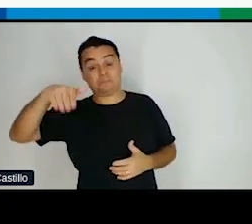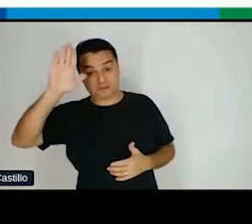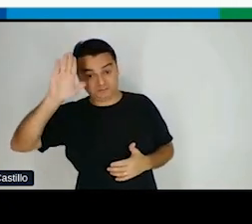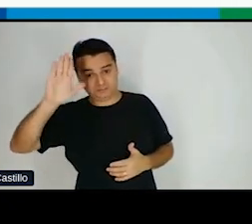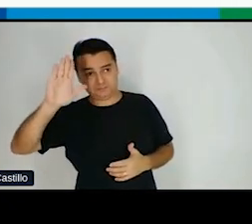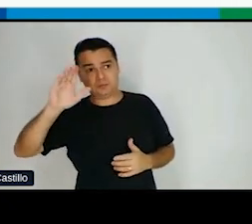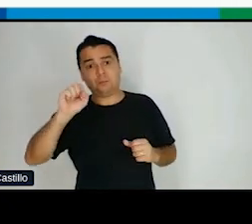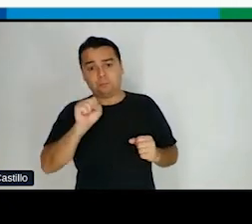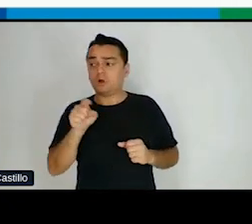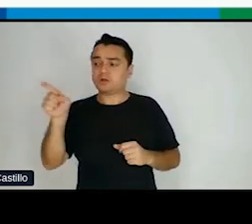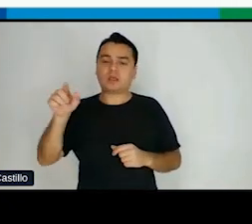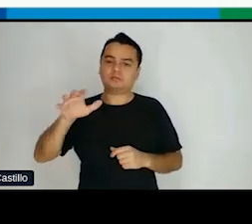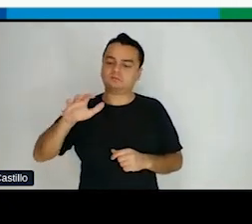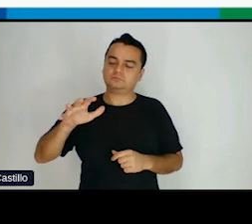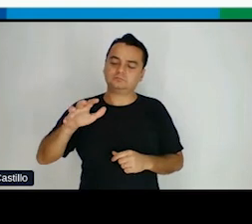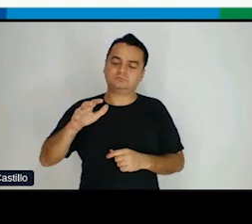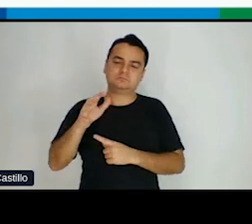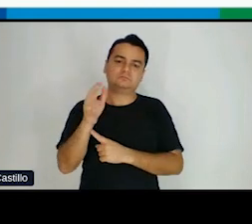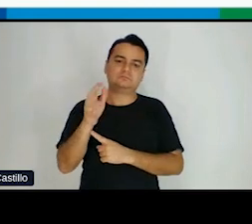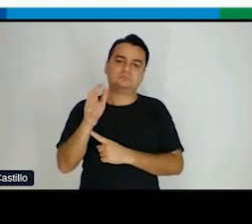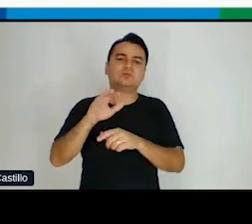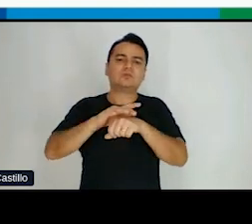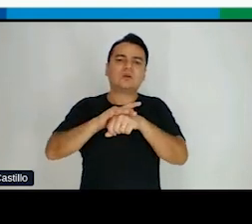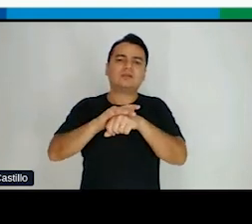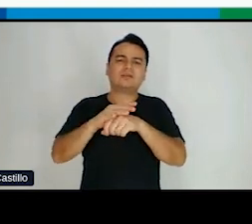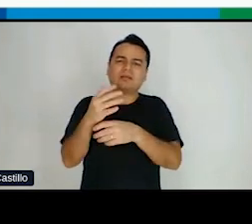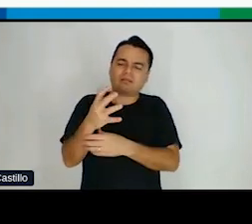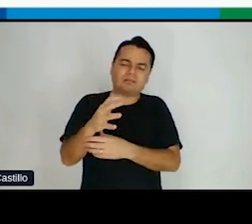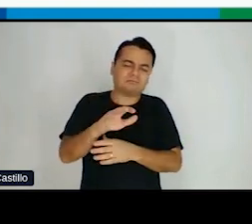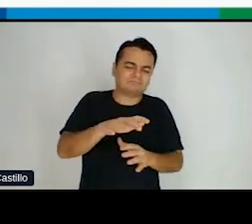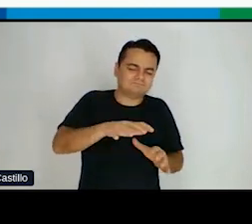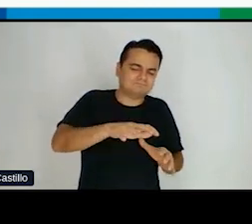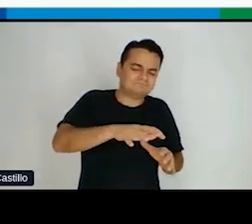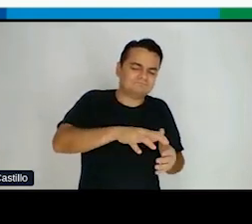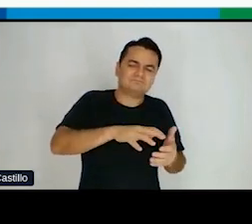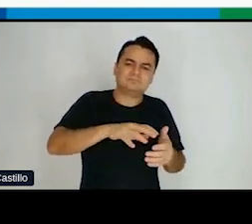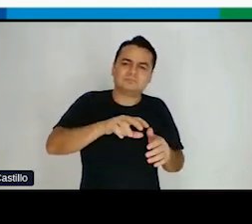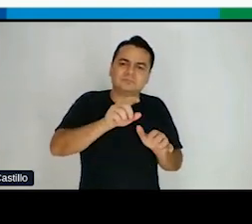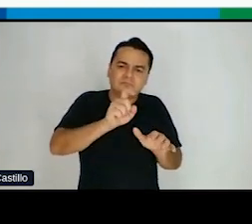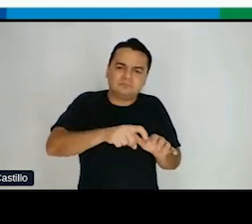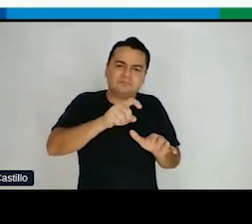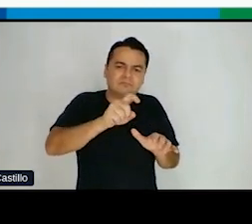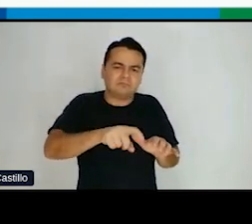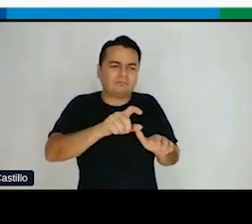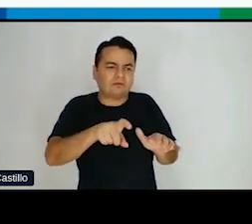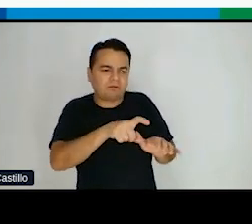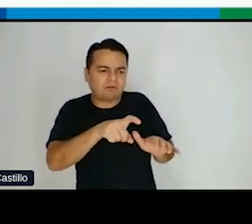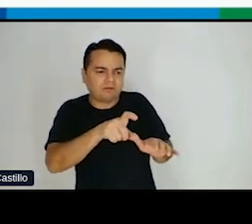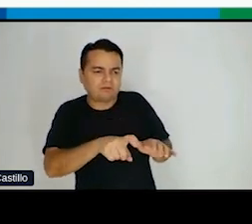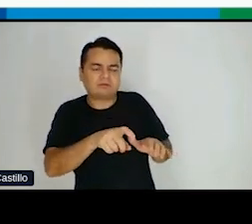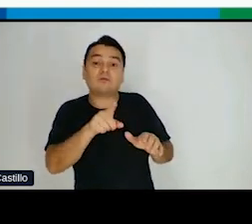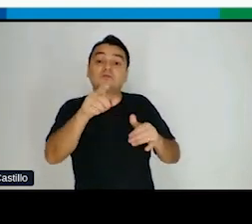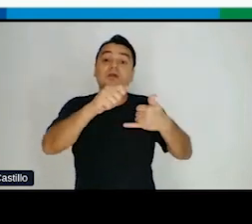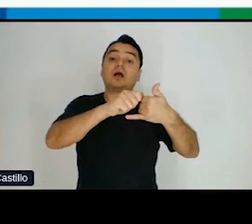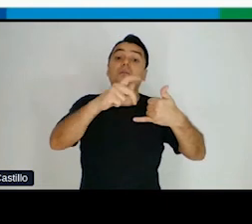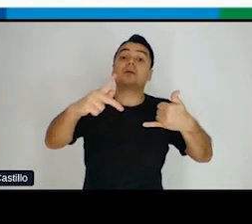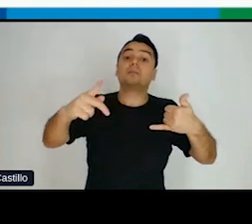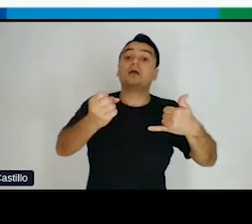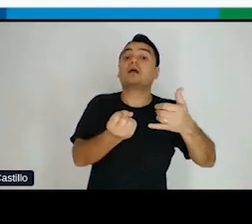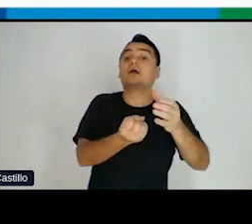algum tremor na mão. E como que é isso para ela, né? Como que é isso ela mexendo lá no seu